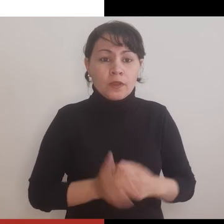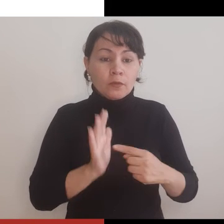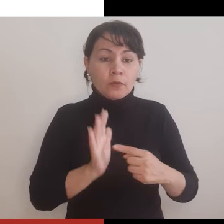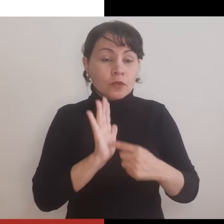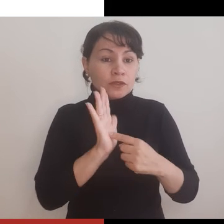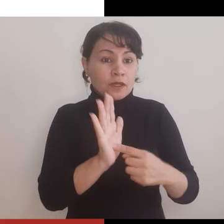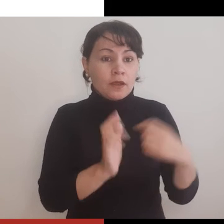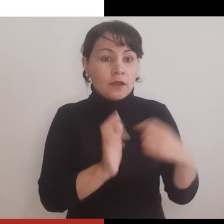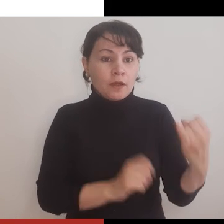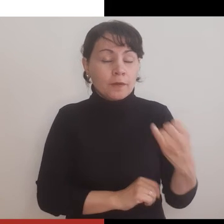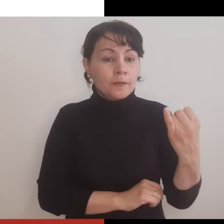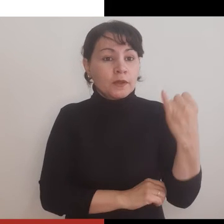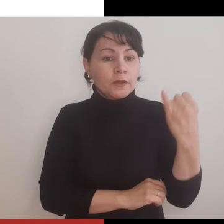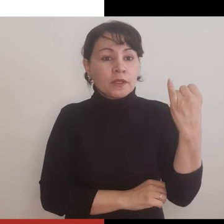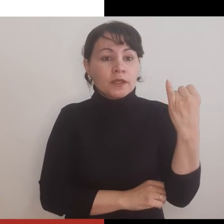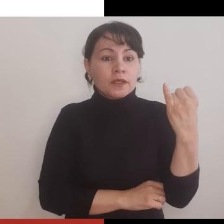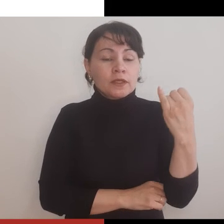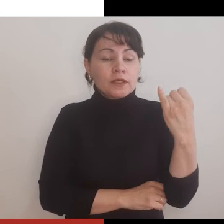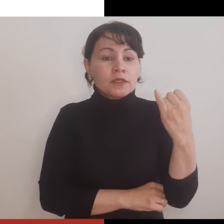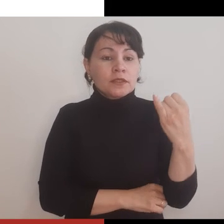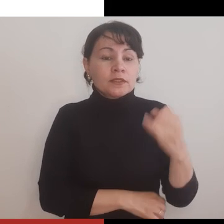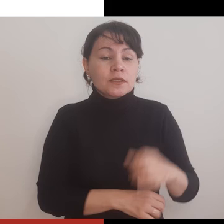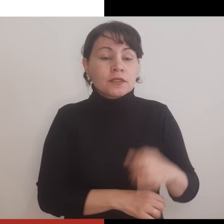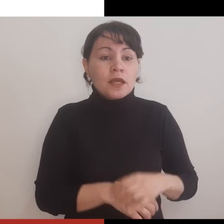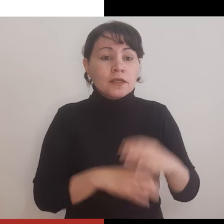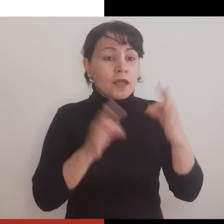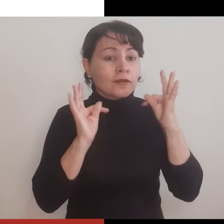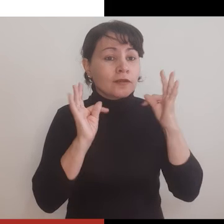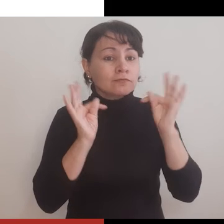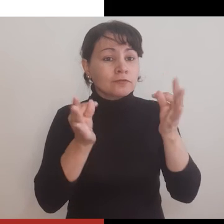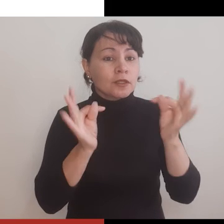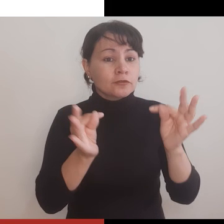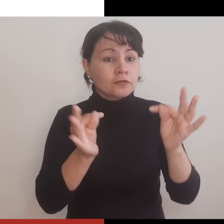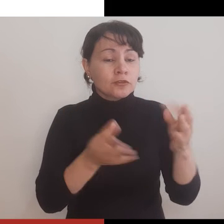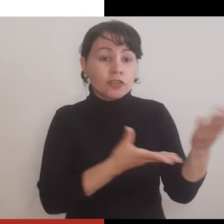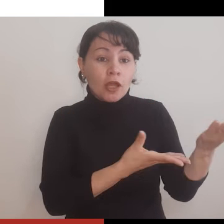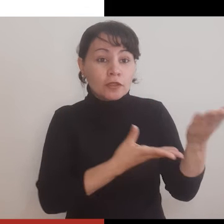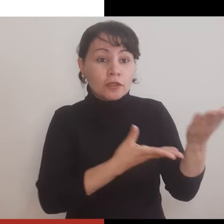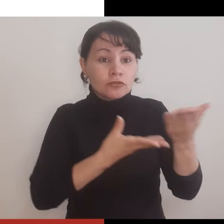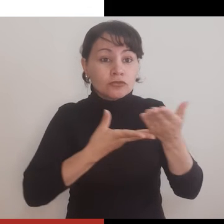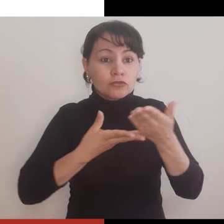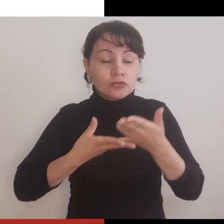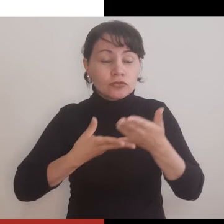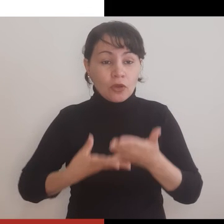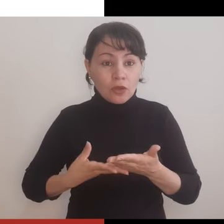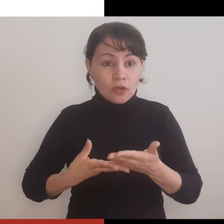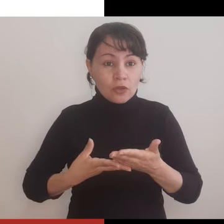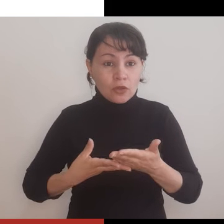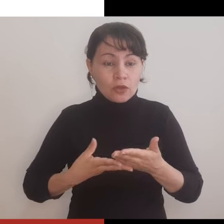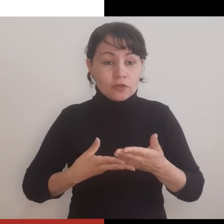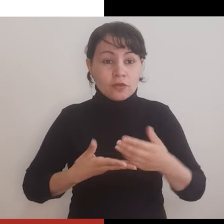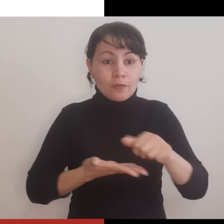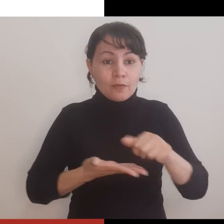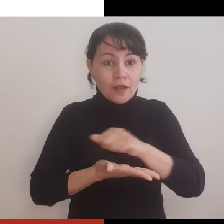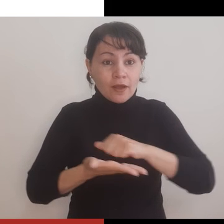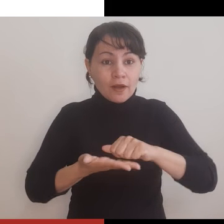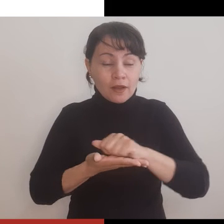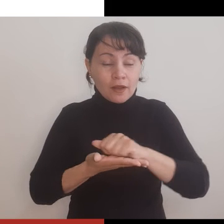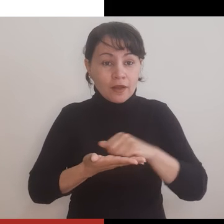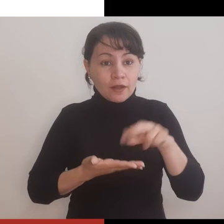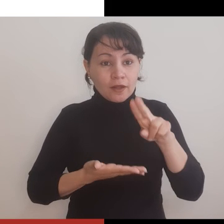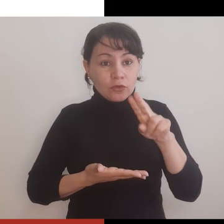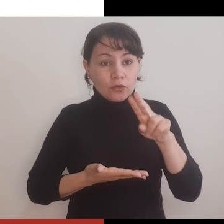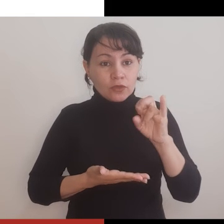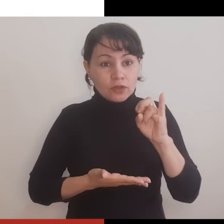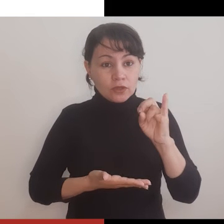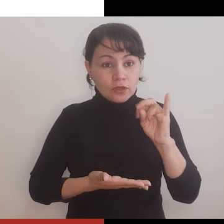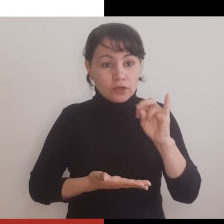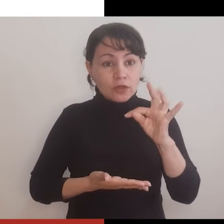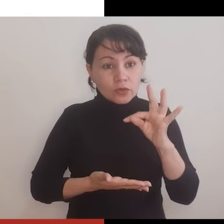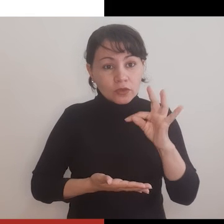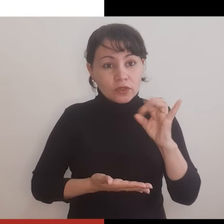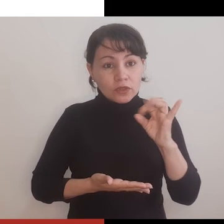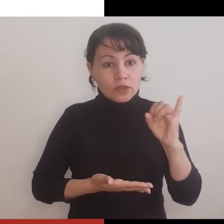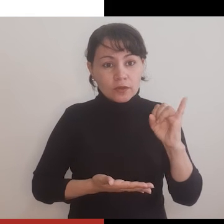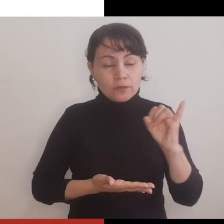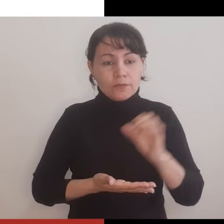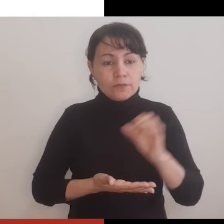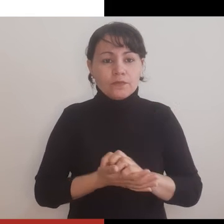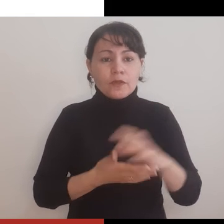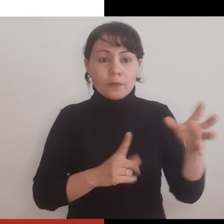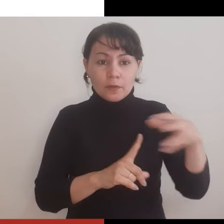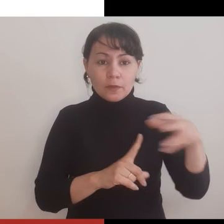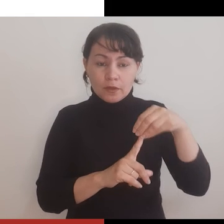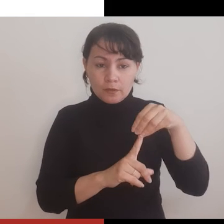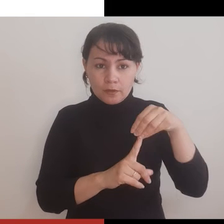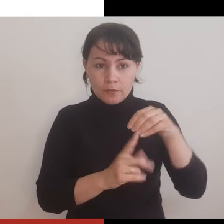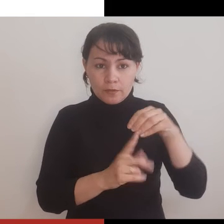mostrar a importância que a tecnologia trouxe para o ambiente de terapia intensiva, principalmente,